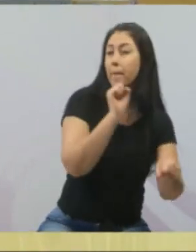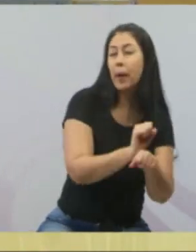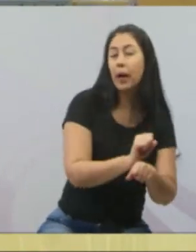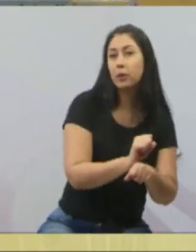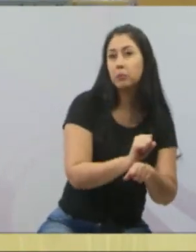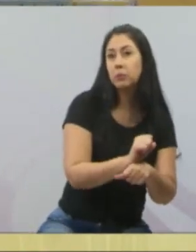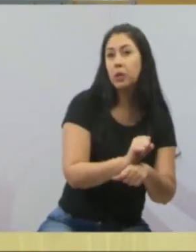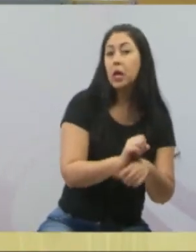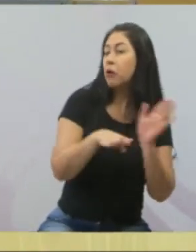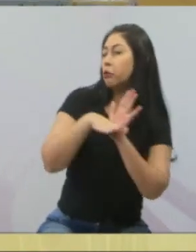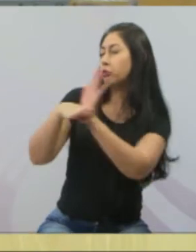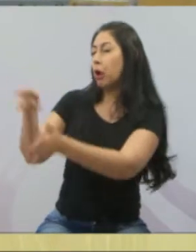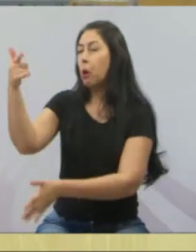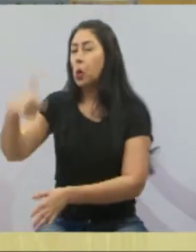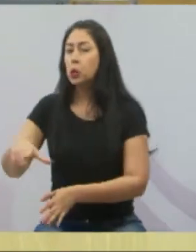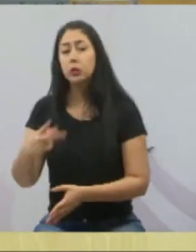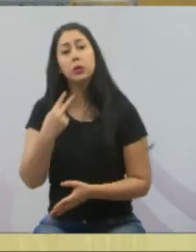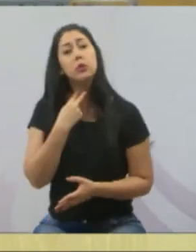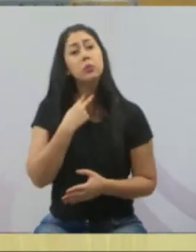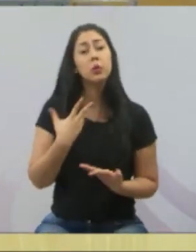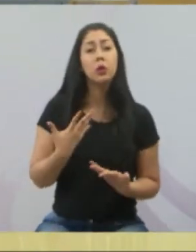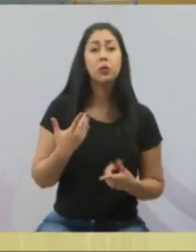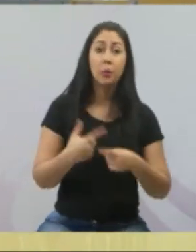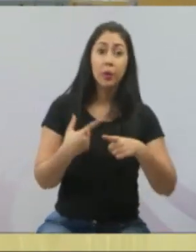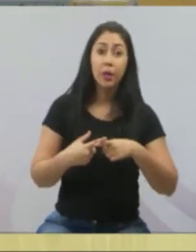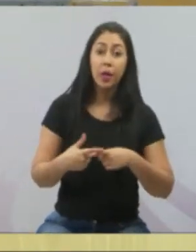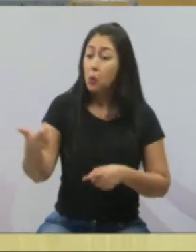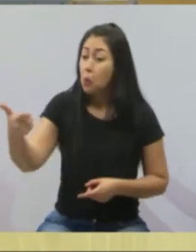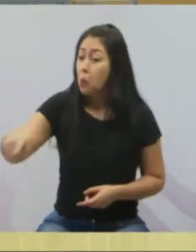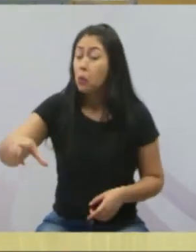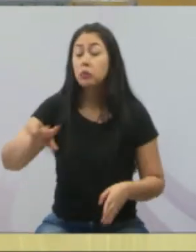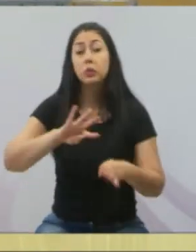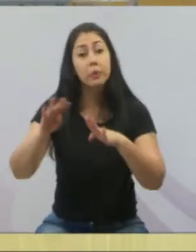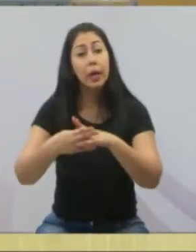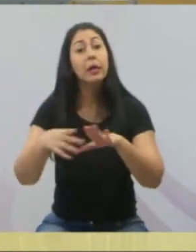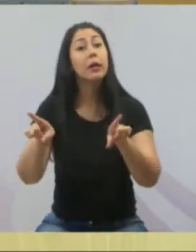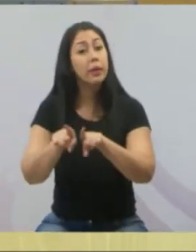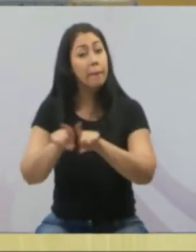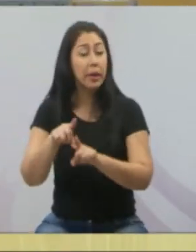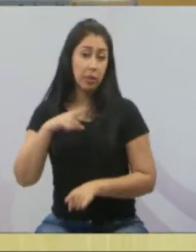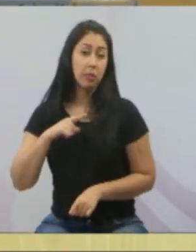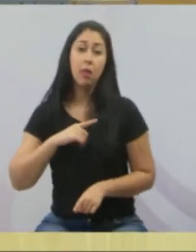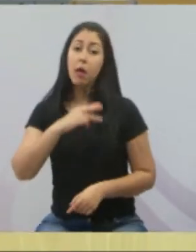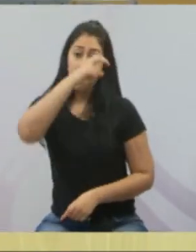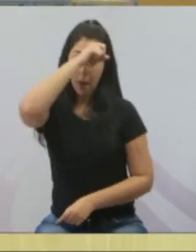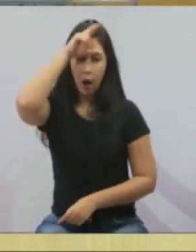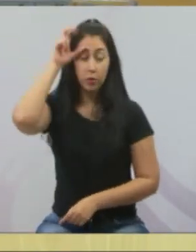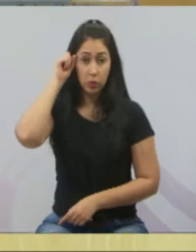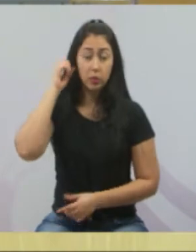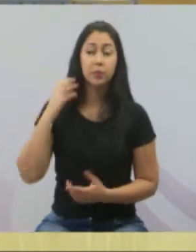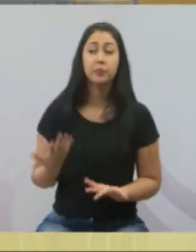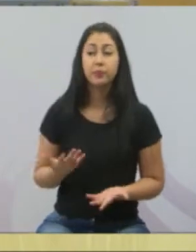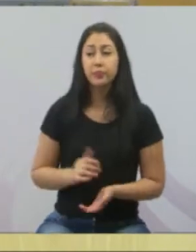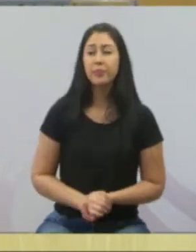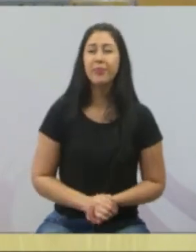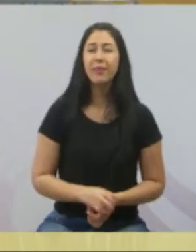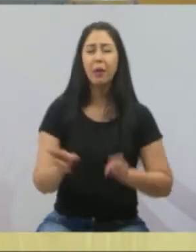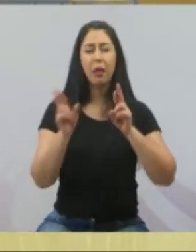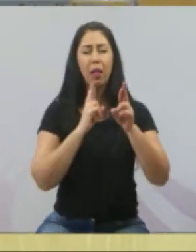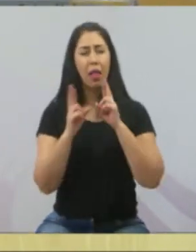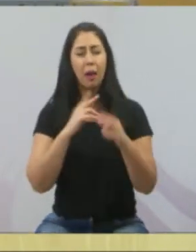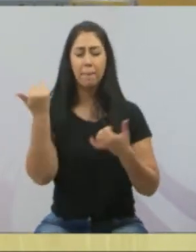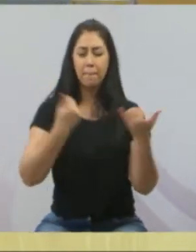a cidade de Jacareí, contamos com os prédios da JTU para atendimento ao hora solicitado. Vereadora Lucimar Ponciano, senhor presidente, foi